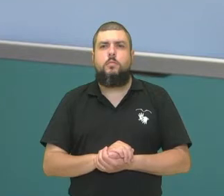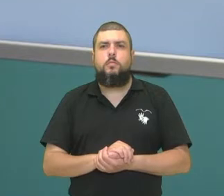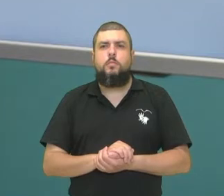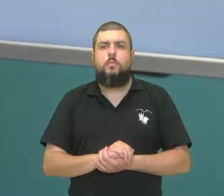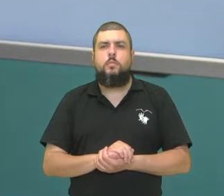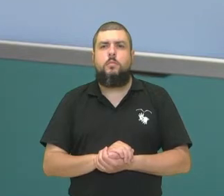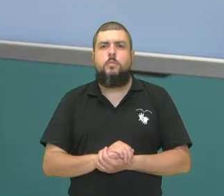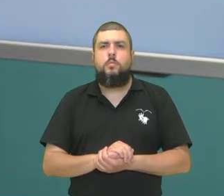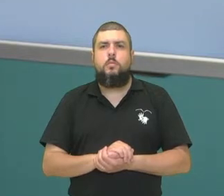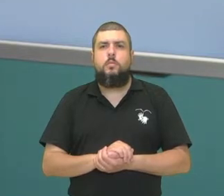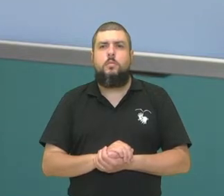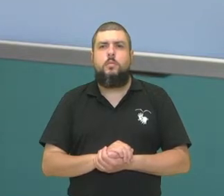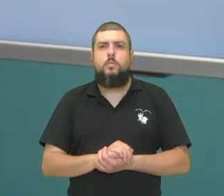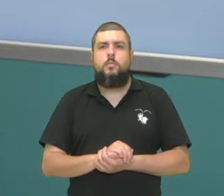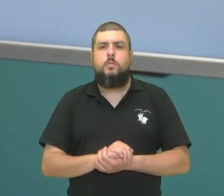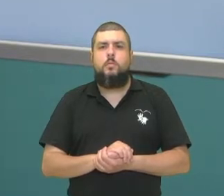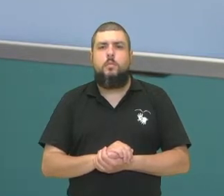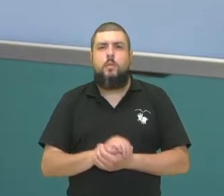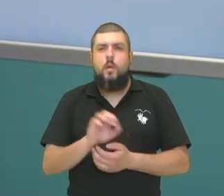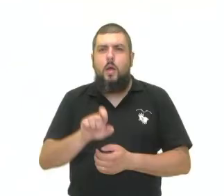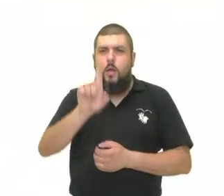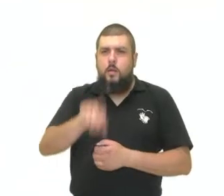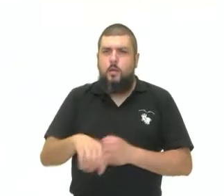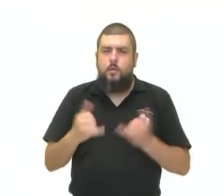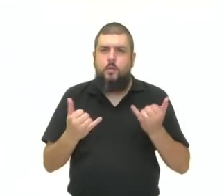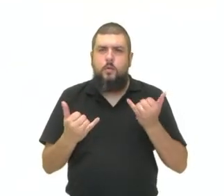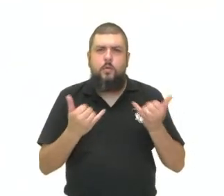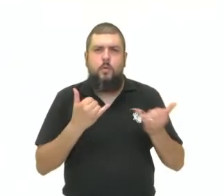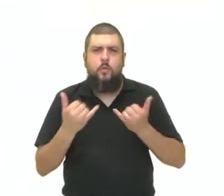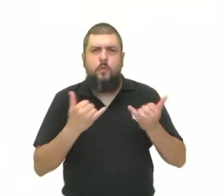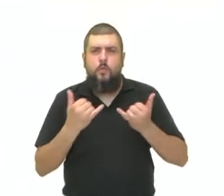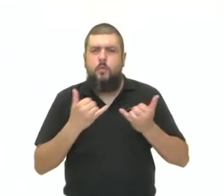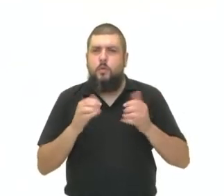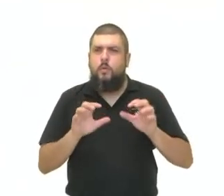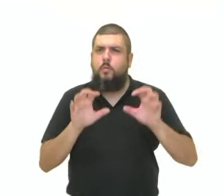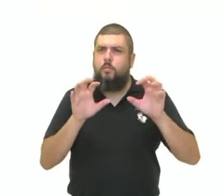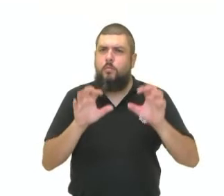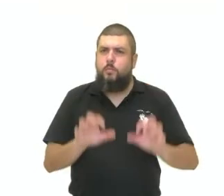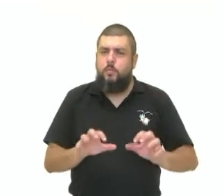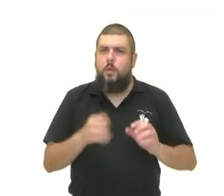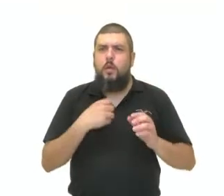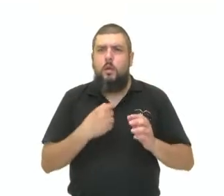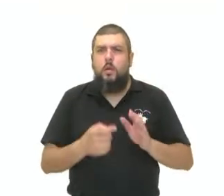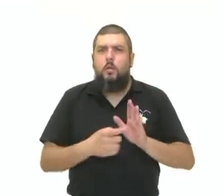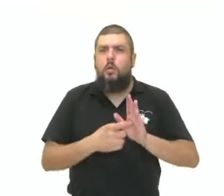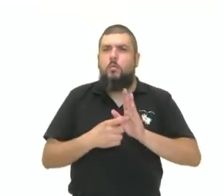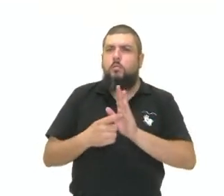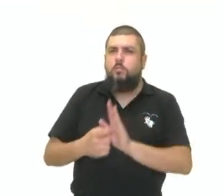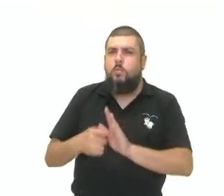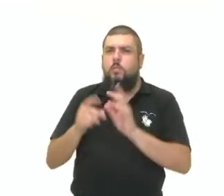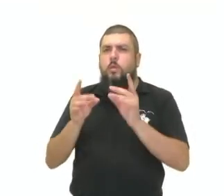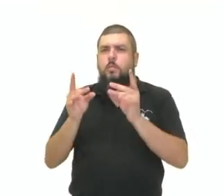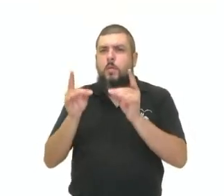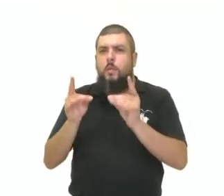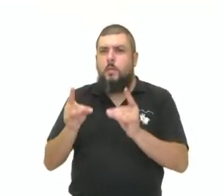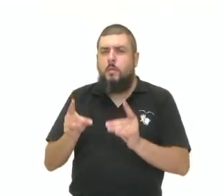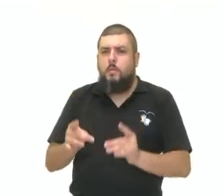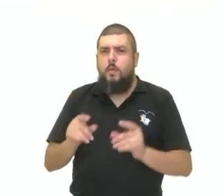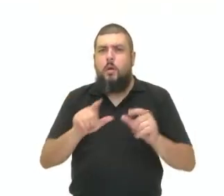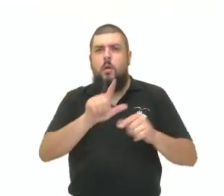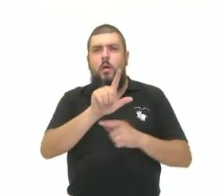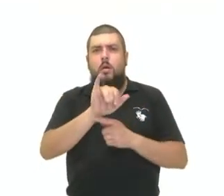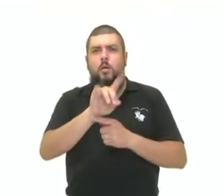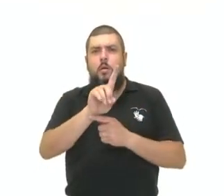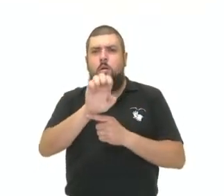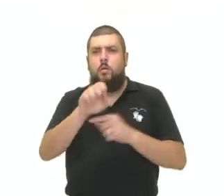é a informação propriamente dita com a apresentação de demais detalhes dos fatos apontados no lead. A